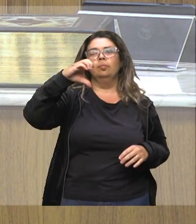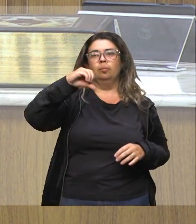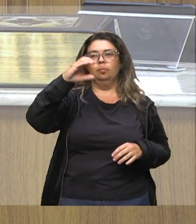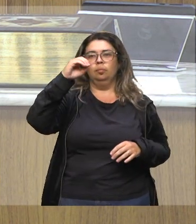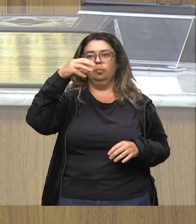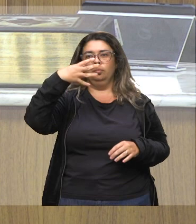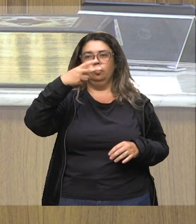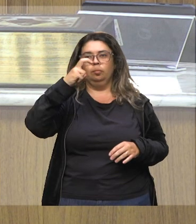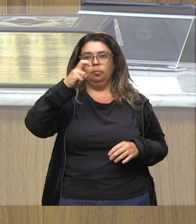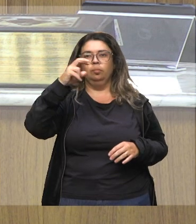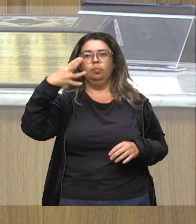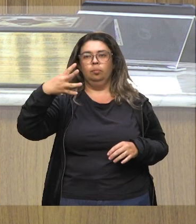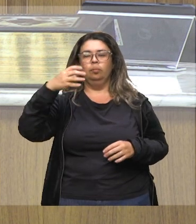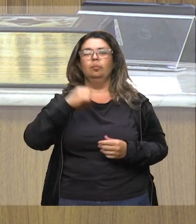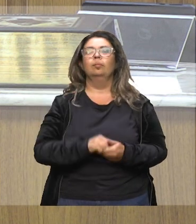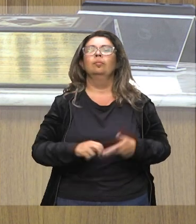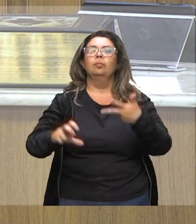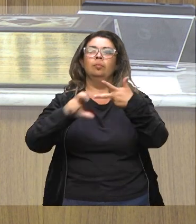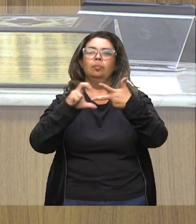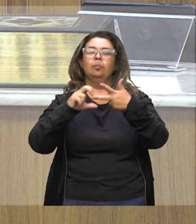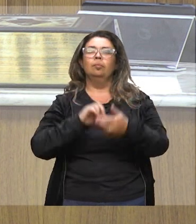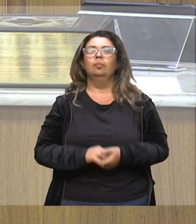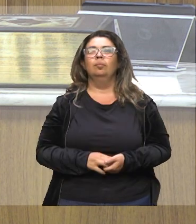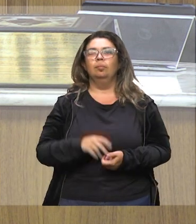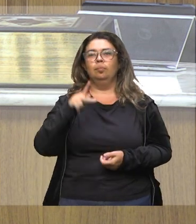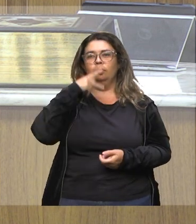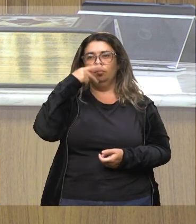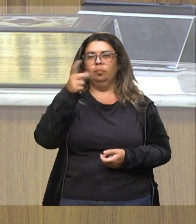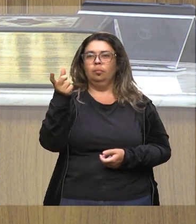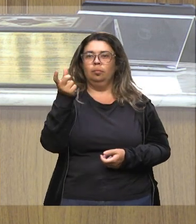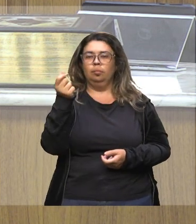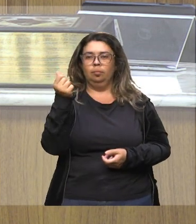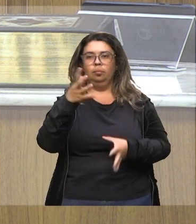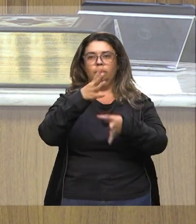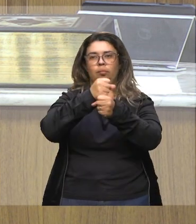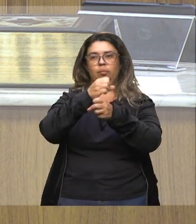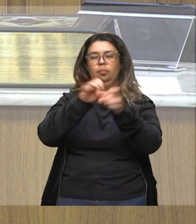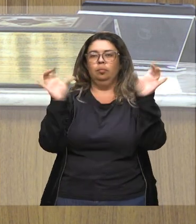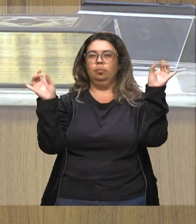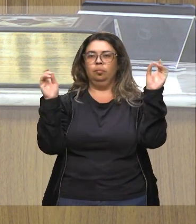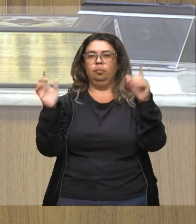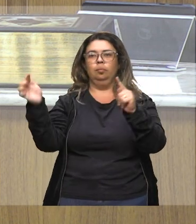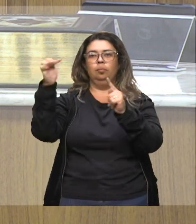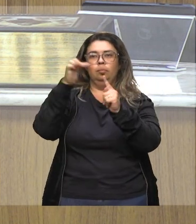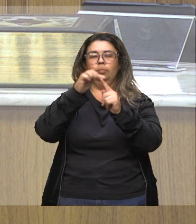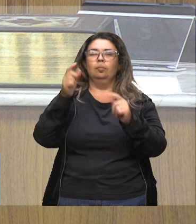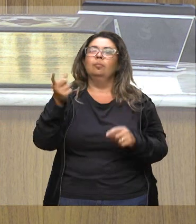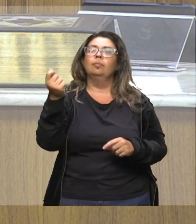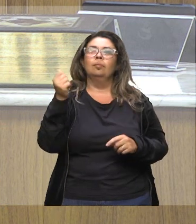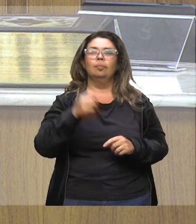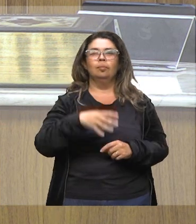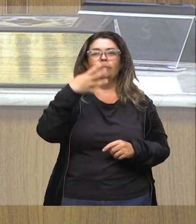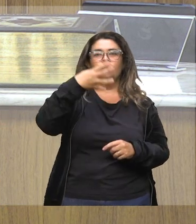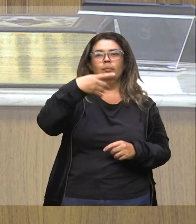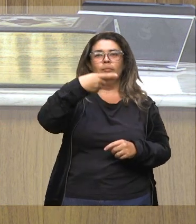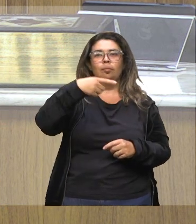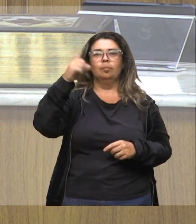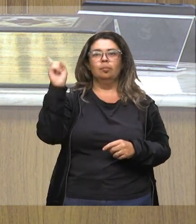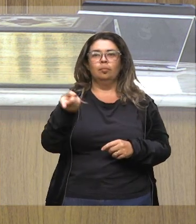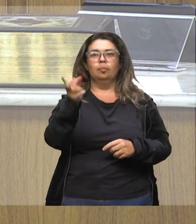9.054, de 2023, do Poder Executivo, que dispõe sobre abertura de crédito adicional especial para os fins específicos no valor de